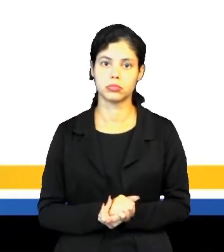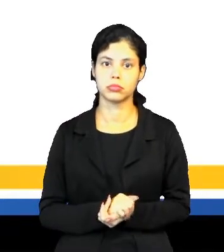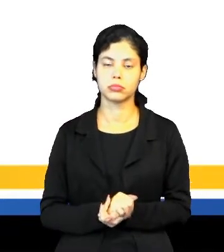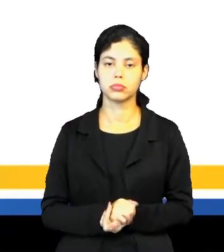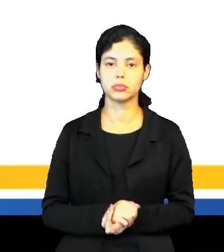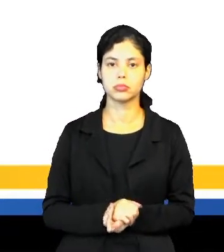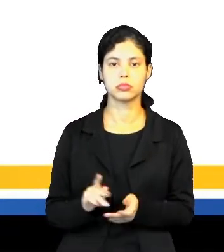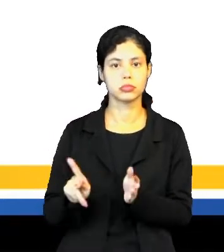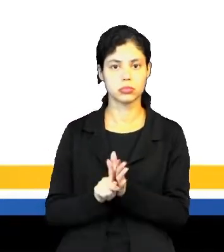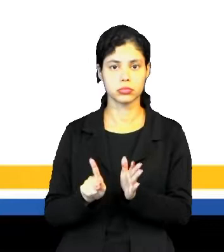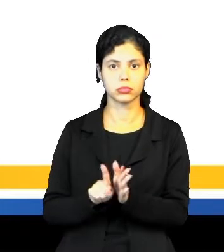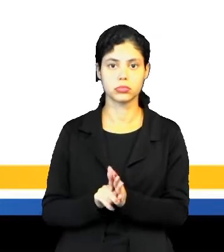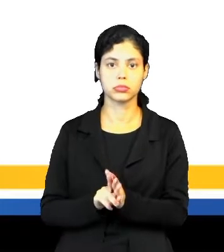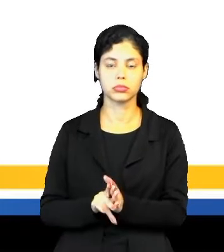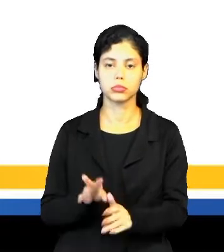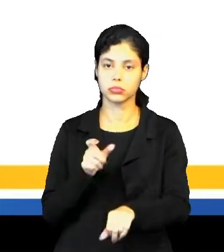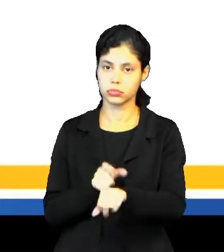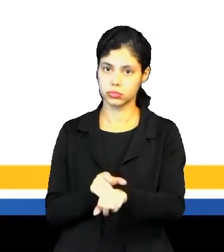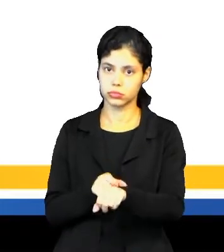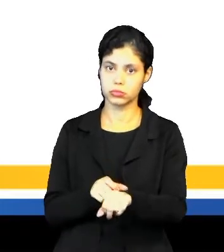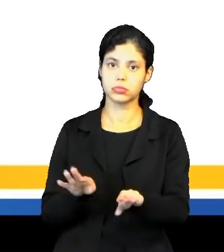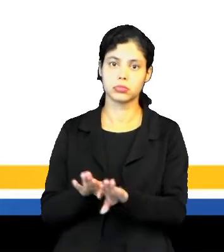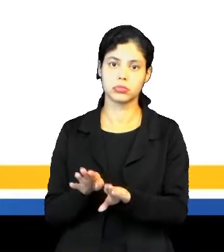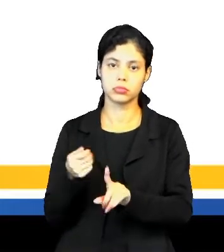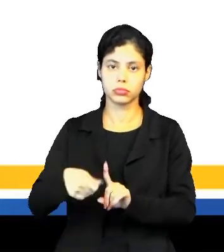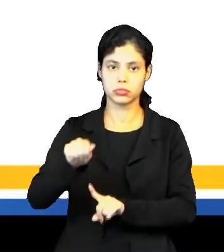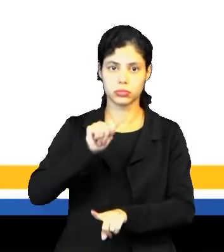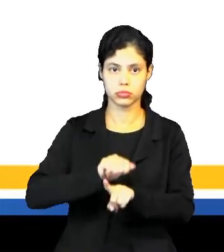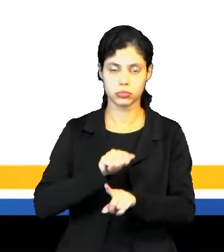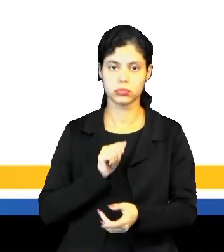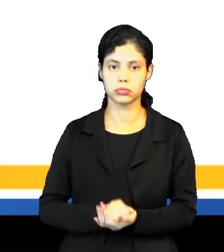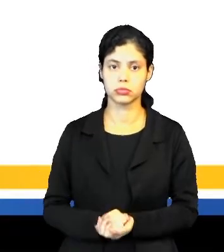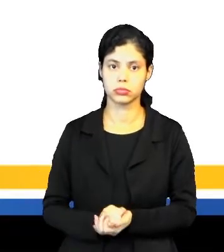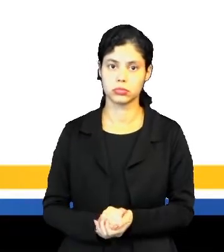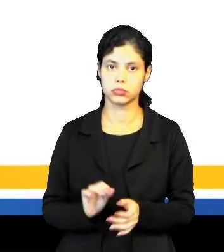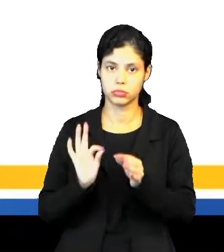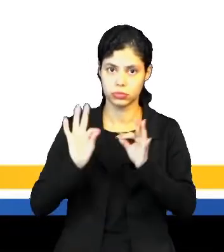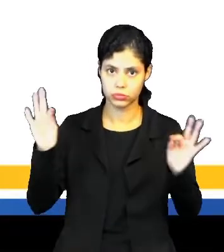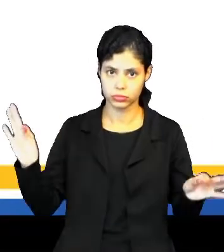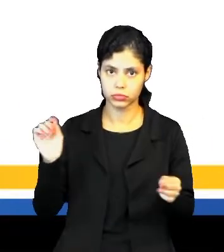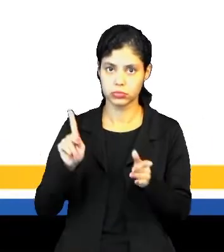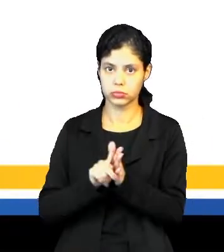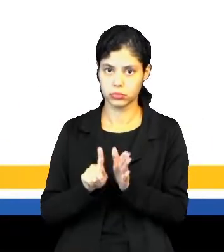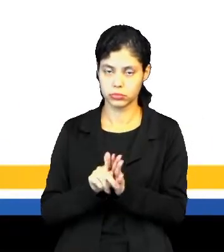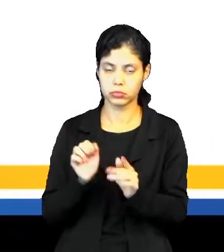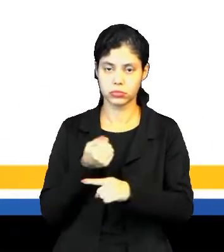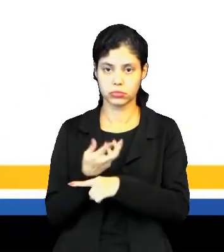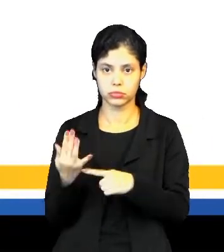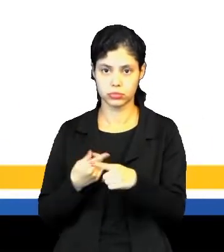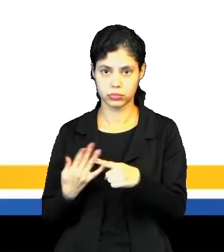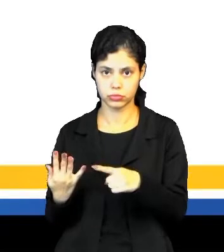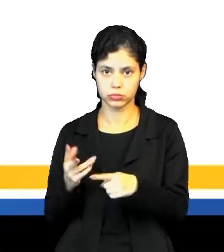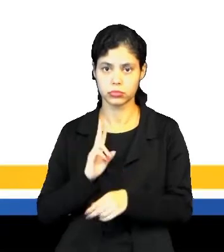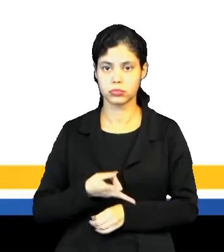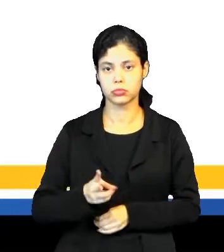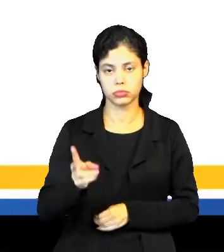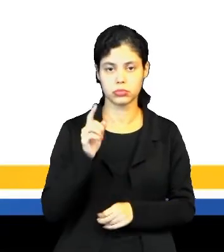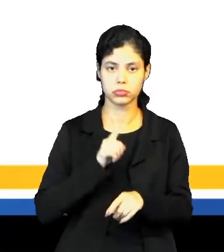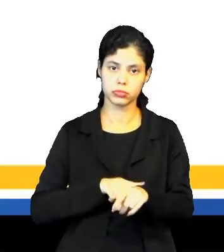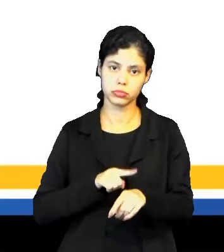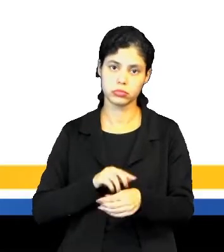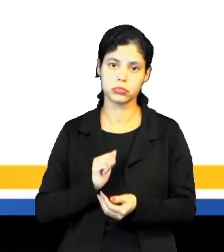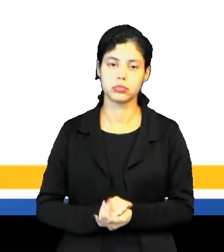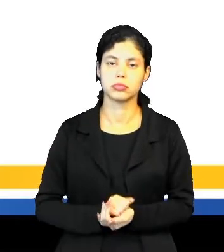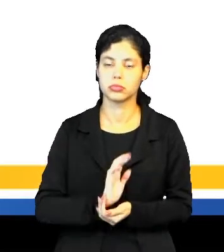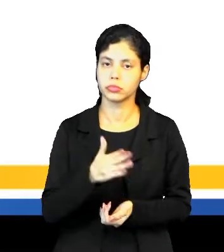é, portanto, o tempo dos relógios e dos calendários. Esse tempo é medido em frações exatas e constantes do tempo.